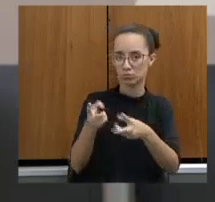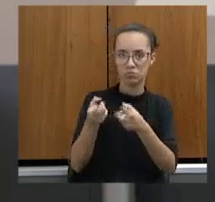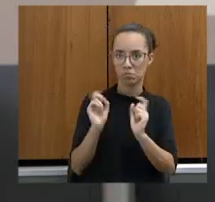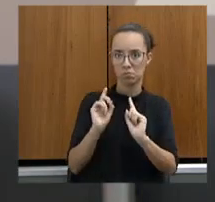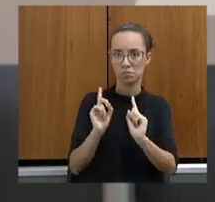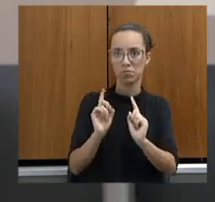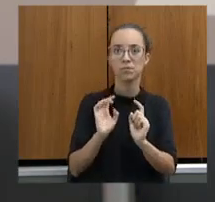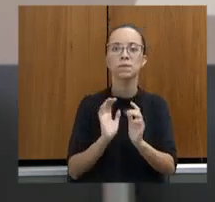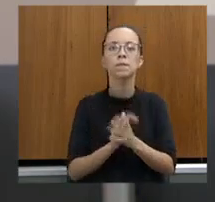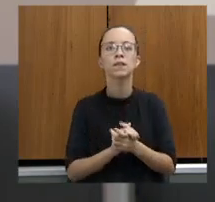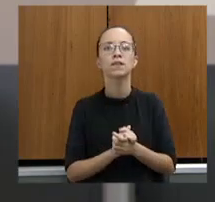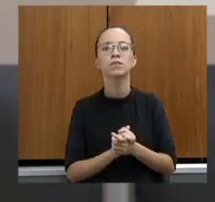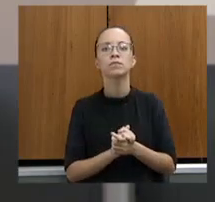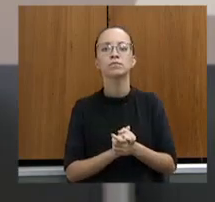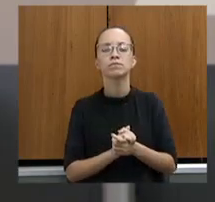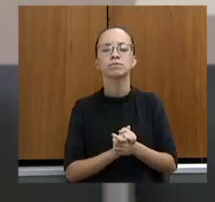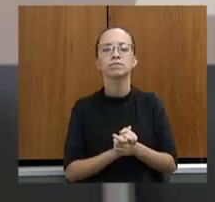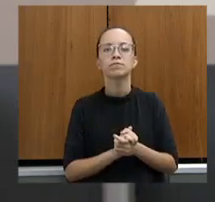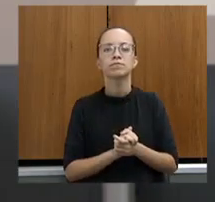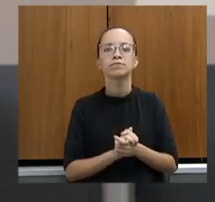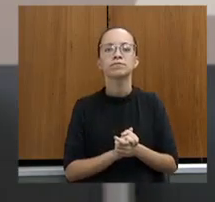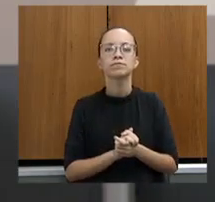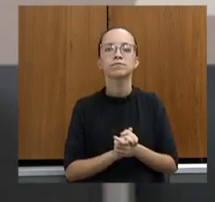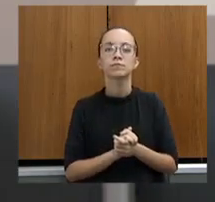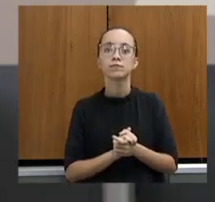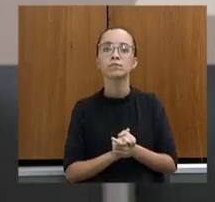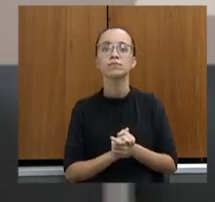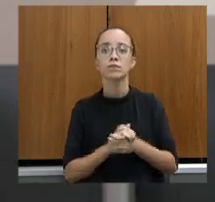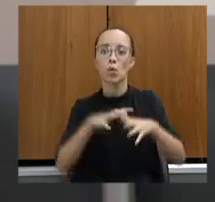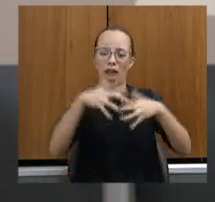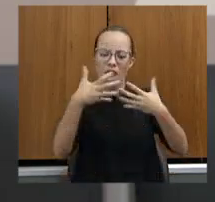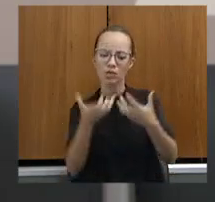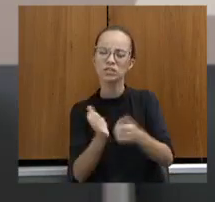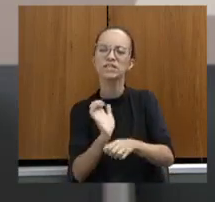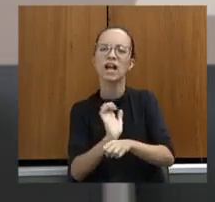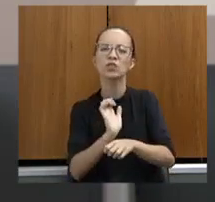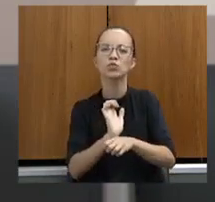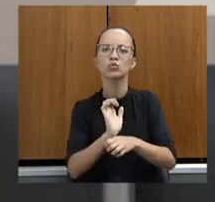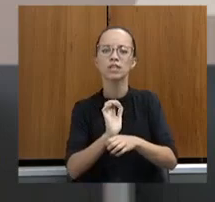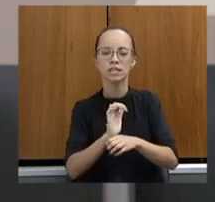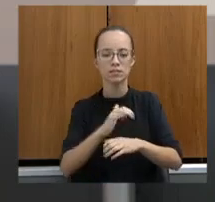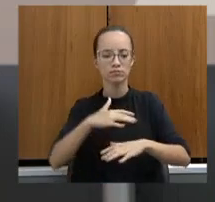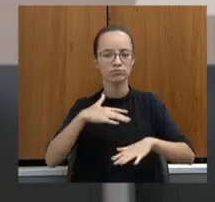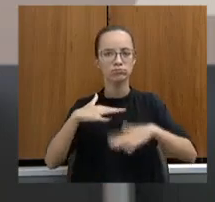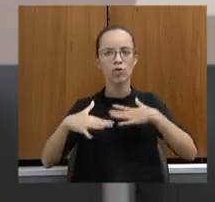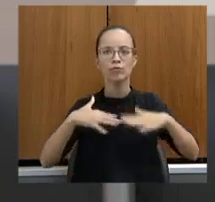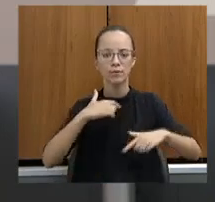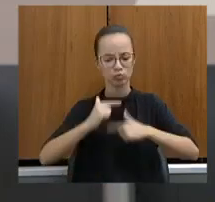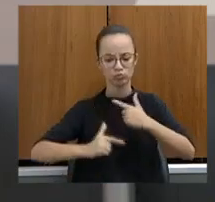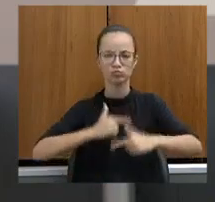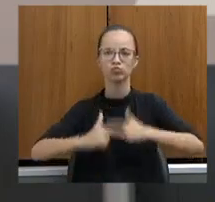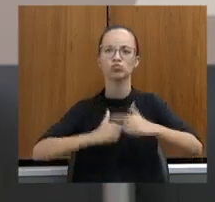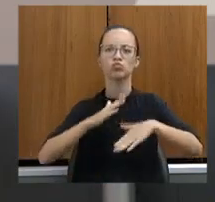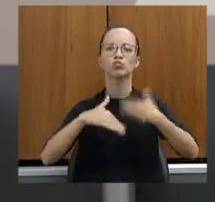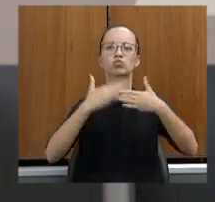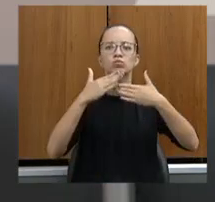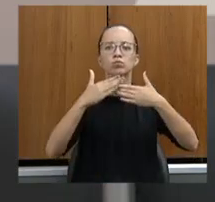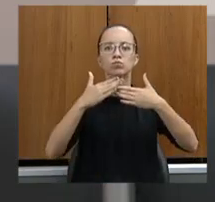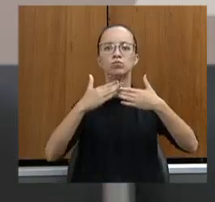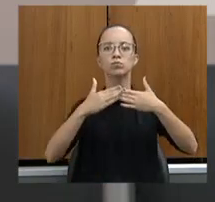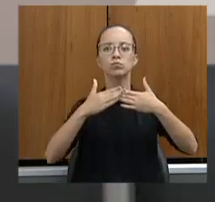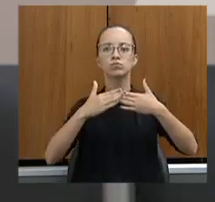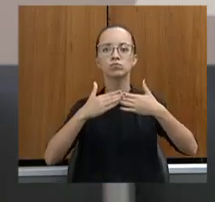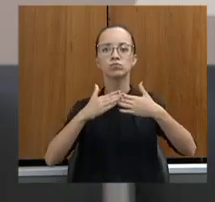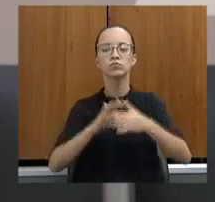mas é um Estado em movimento constante e sem sem como se diz sem